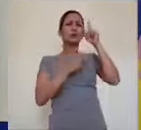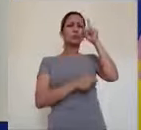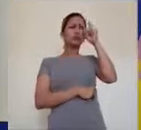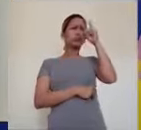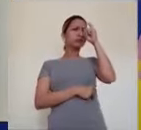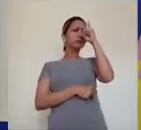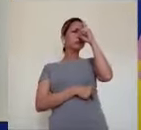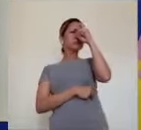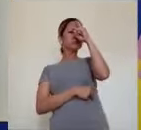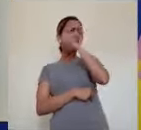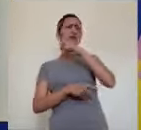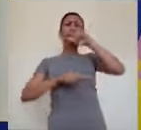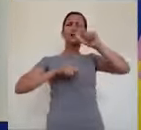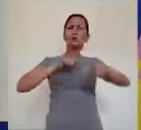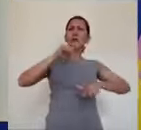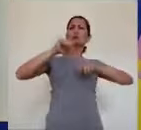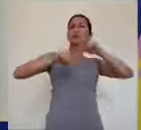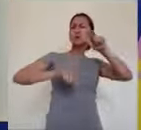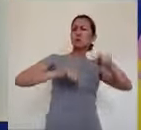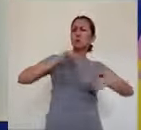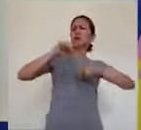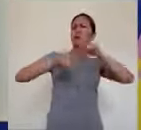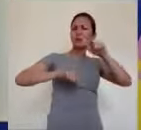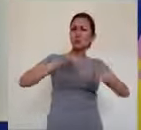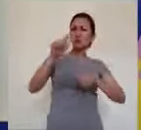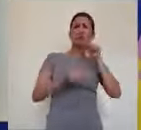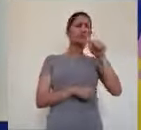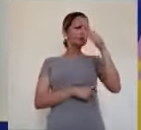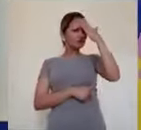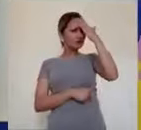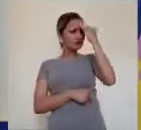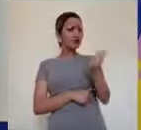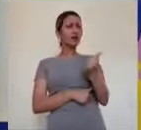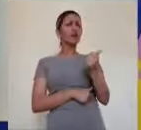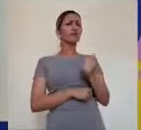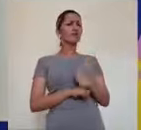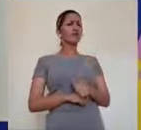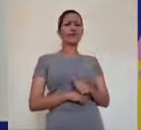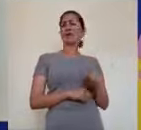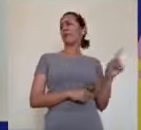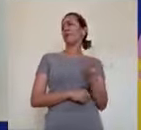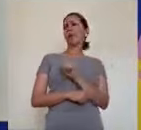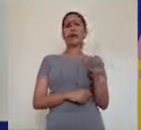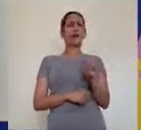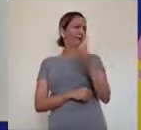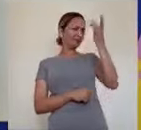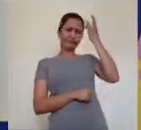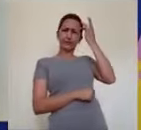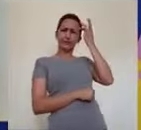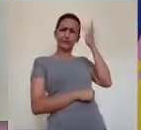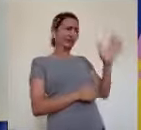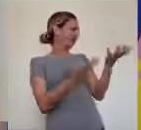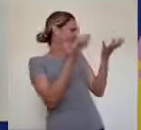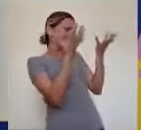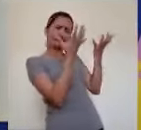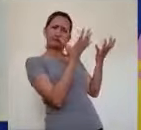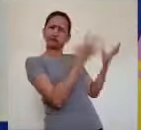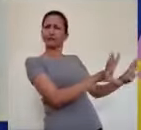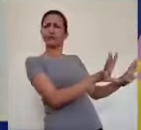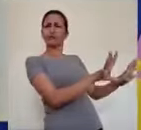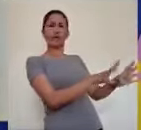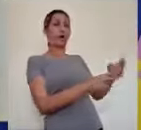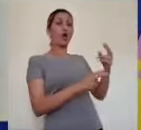trabalhei trabalhei a senhora sabe disso não sei não quero saber